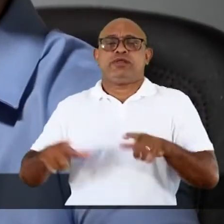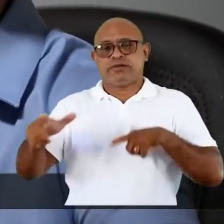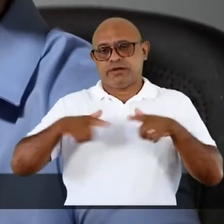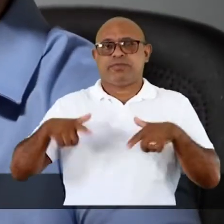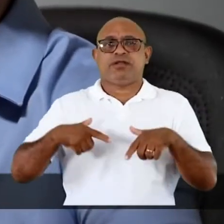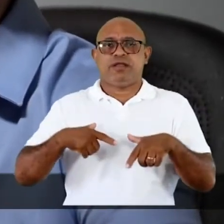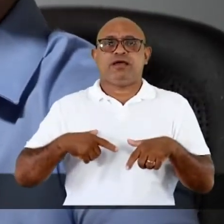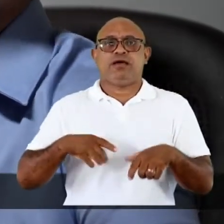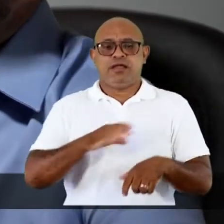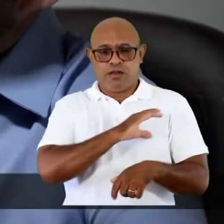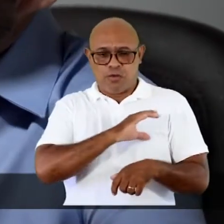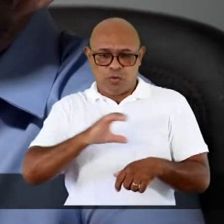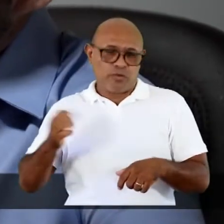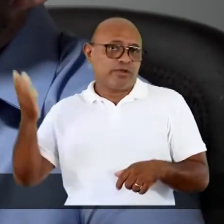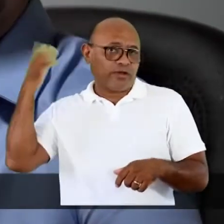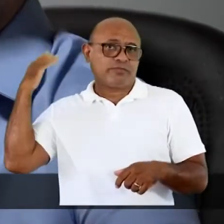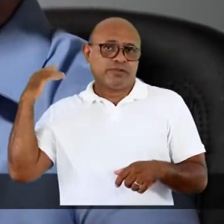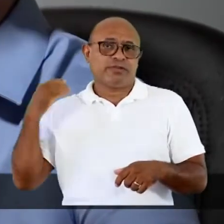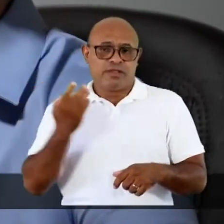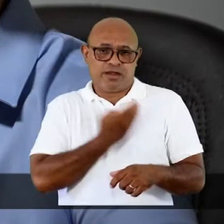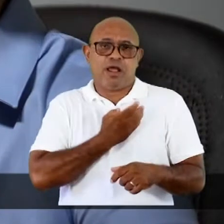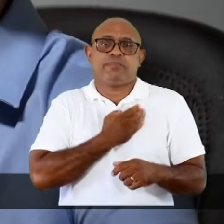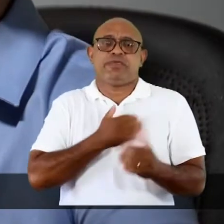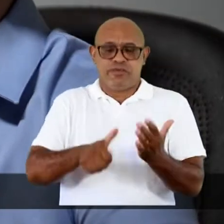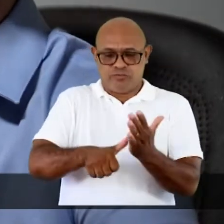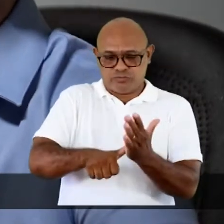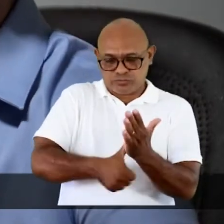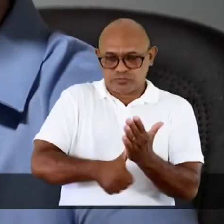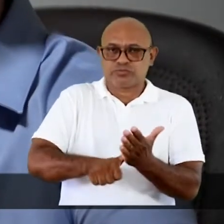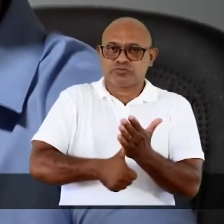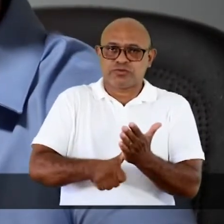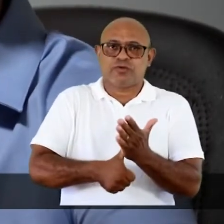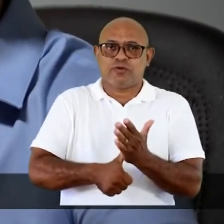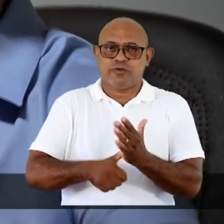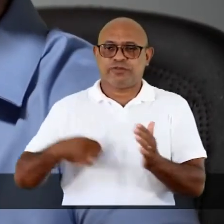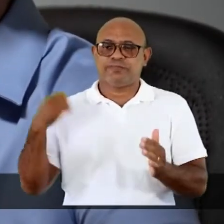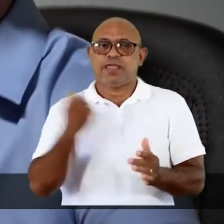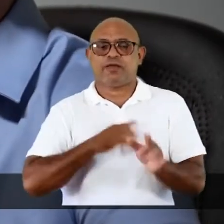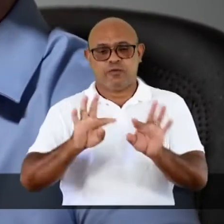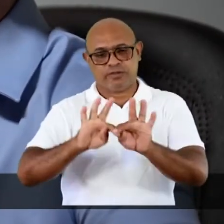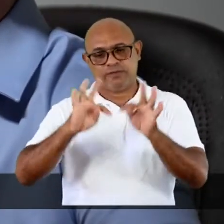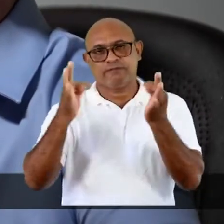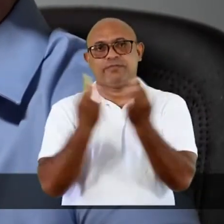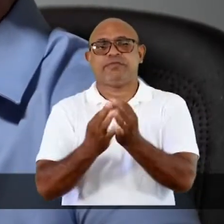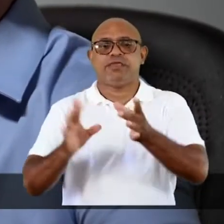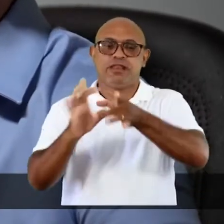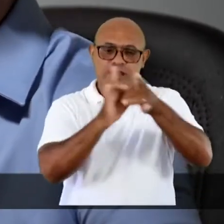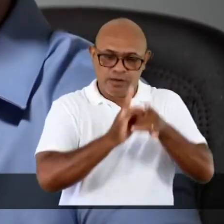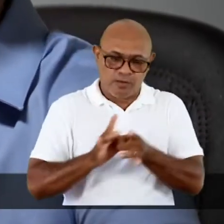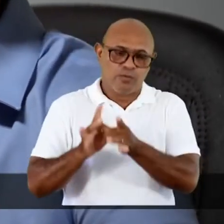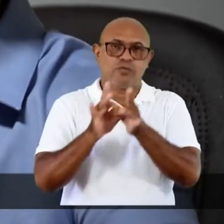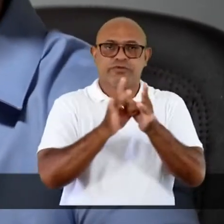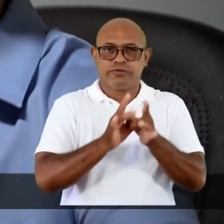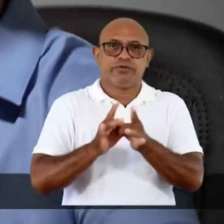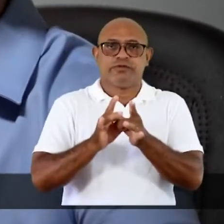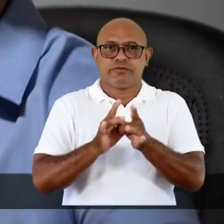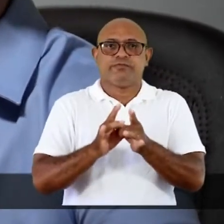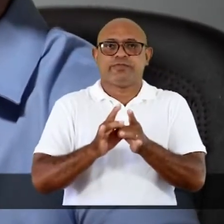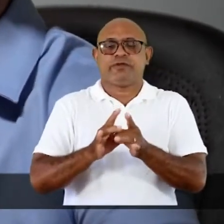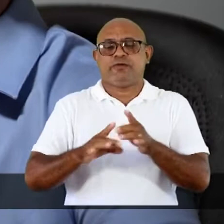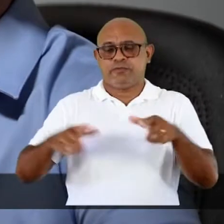trabalhar com ele. Fomos cunhados, hoje somos amigos, continuamos sócios. Temos famílias